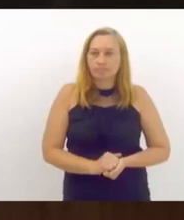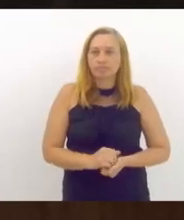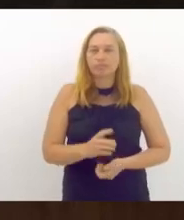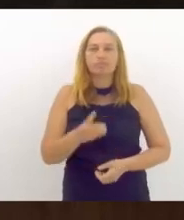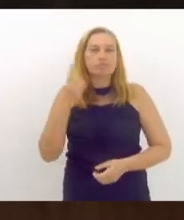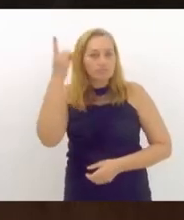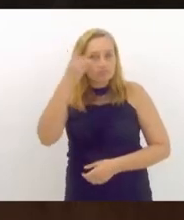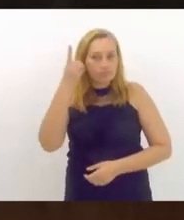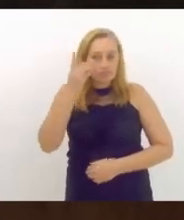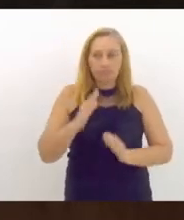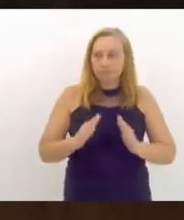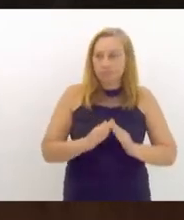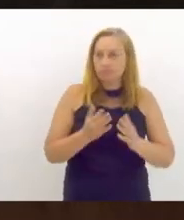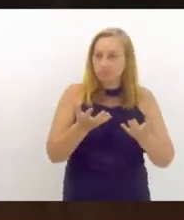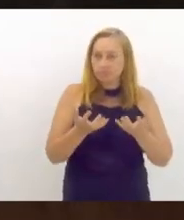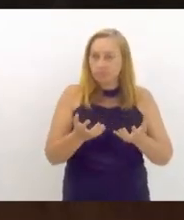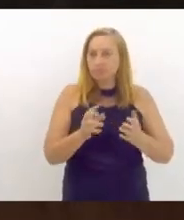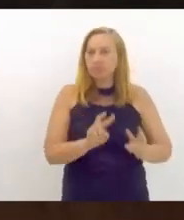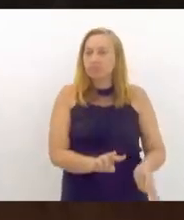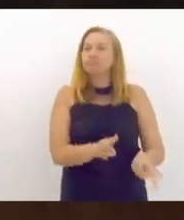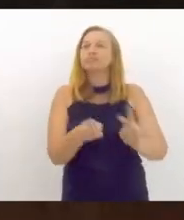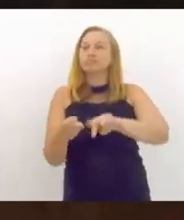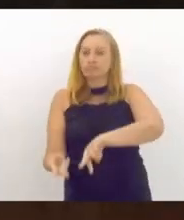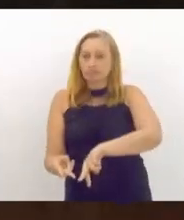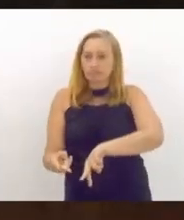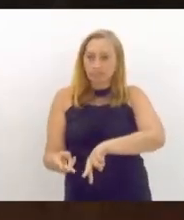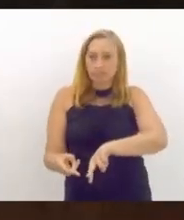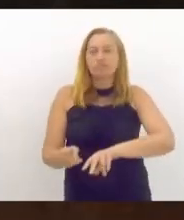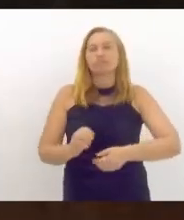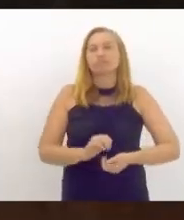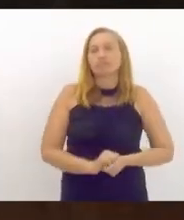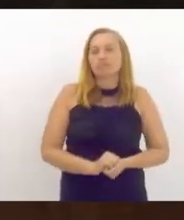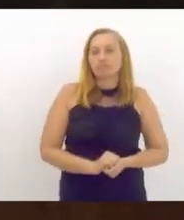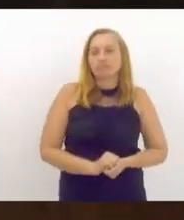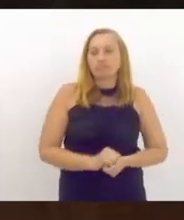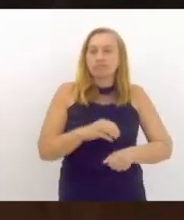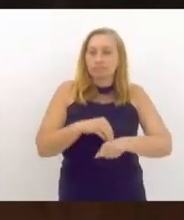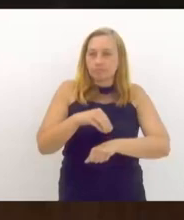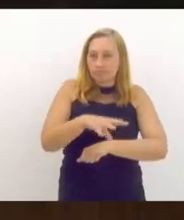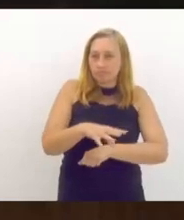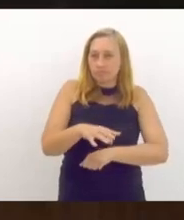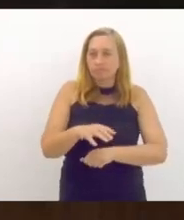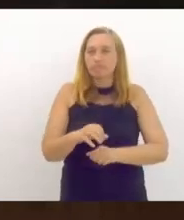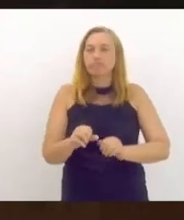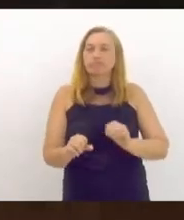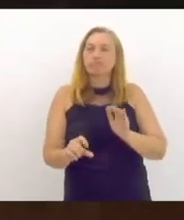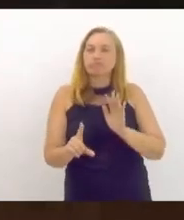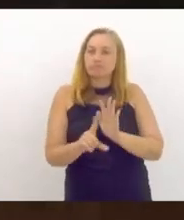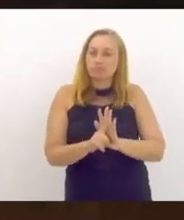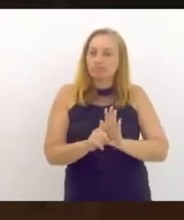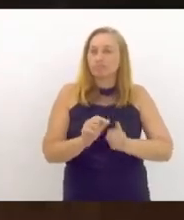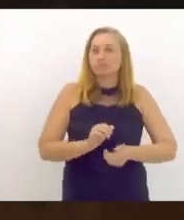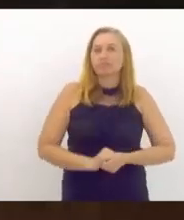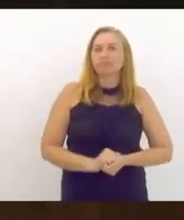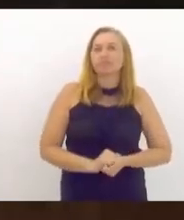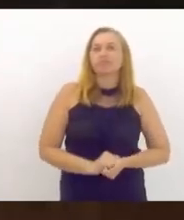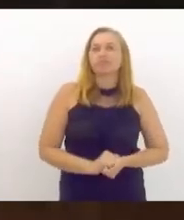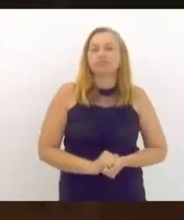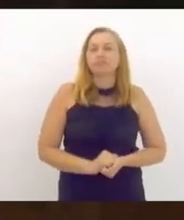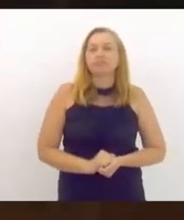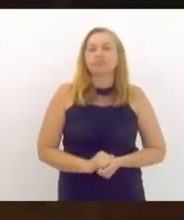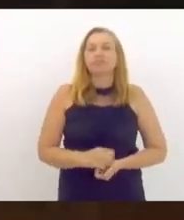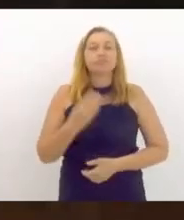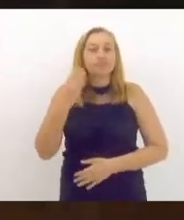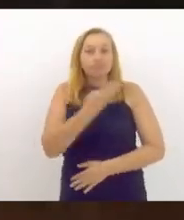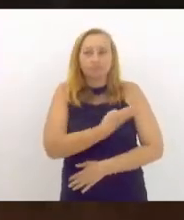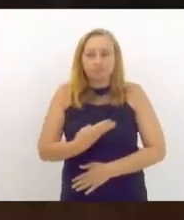na casa, queria dizer que nós já encaminhamos, bem assim, uma indicação legislativa para que o